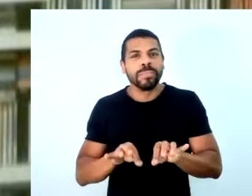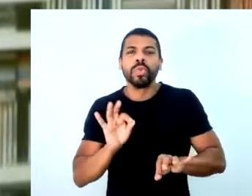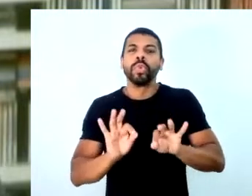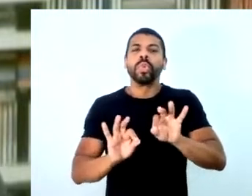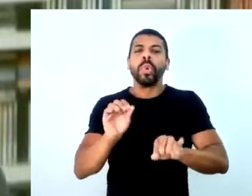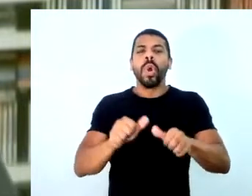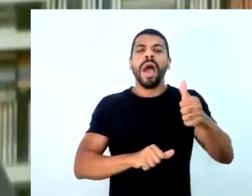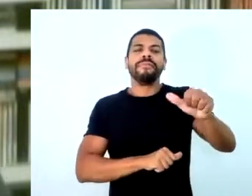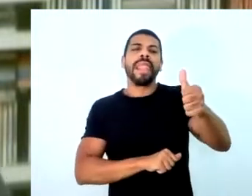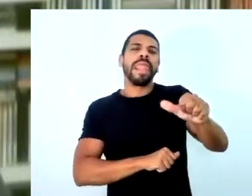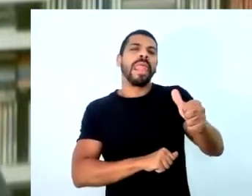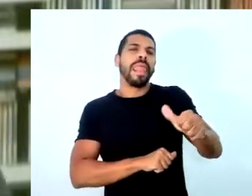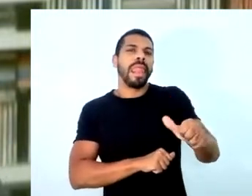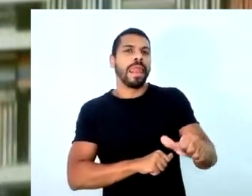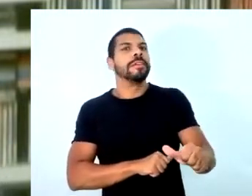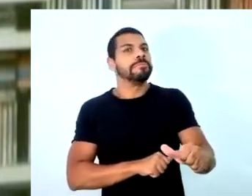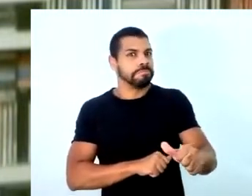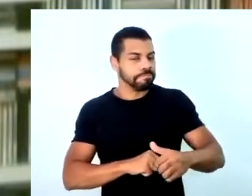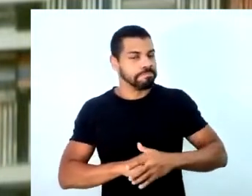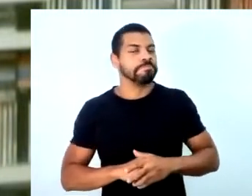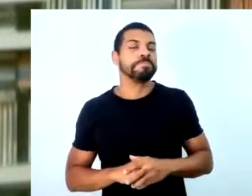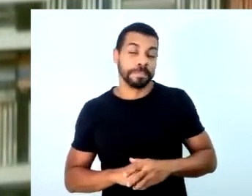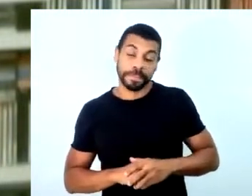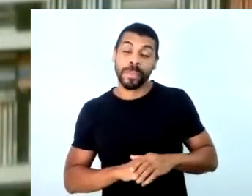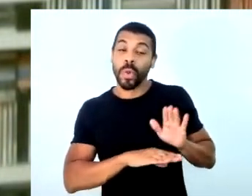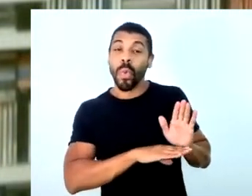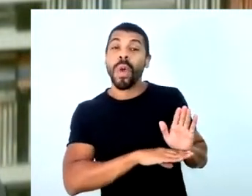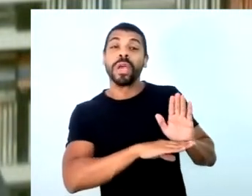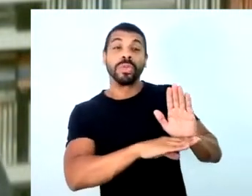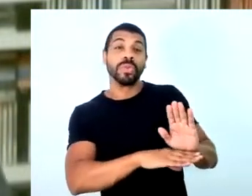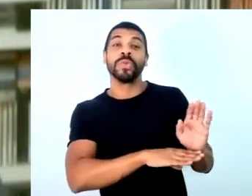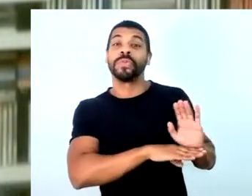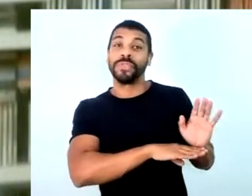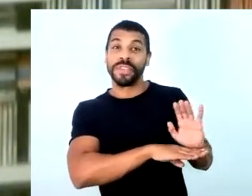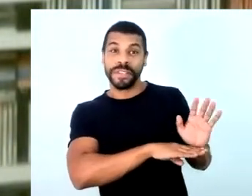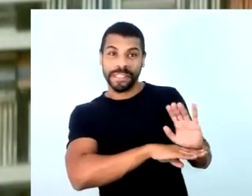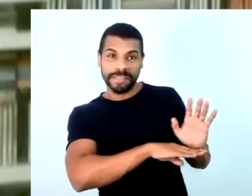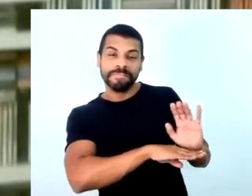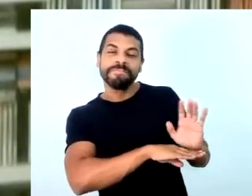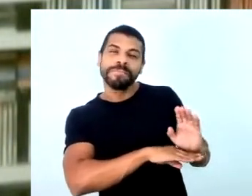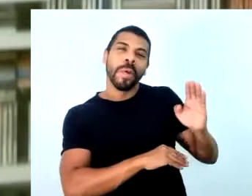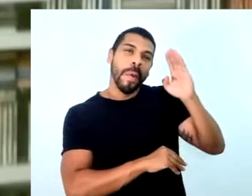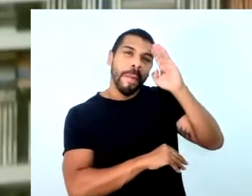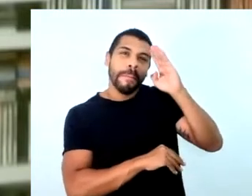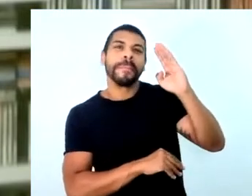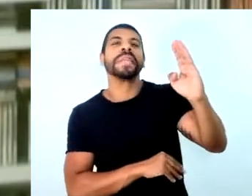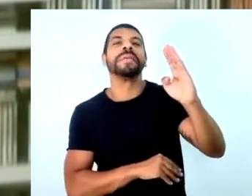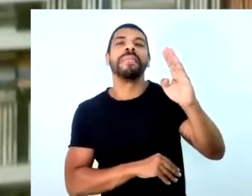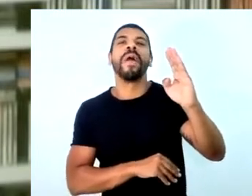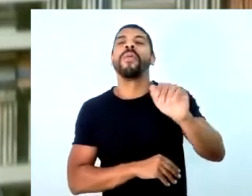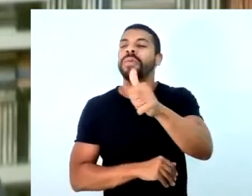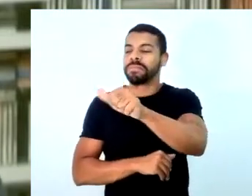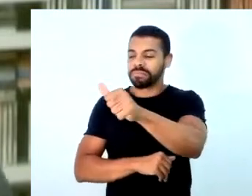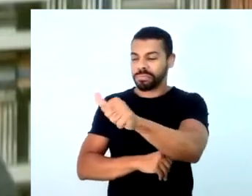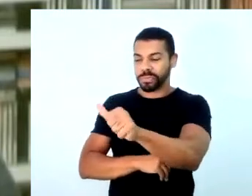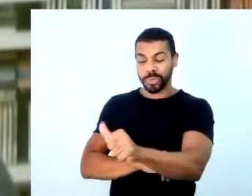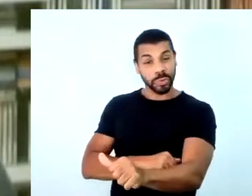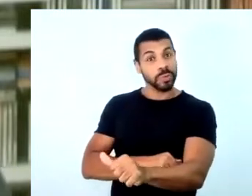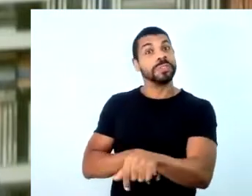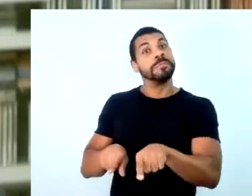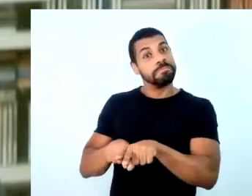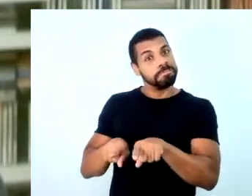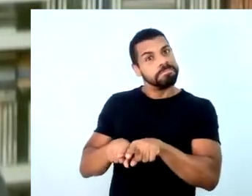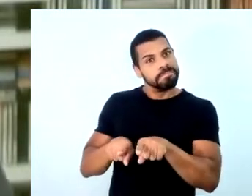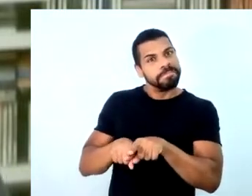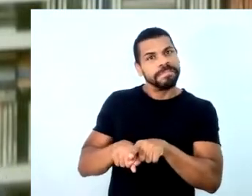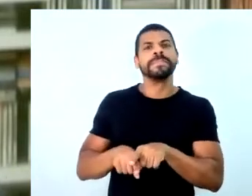nessa edição, e ela também colaborou com outro filme que recebeu o prêmio principal do júri, que foi o